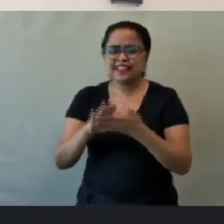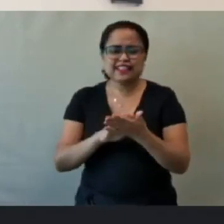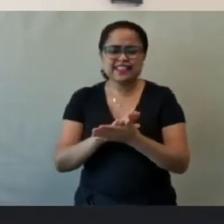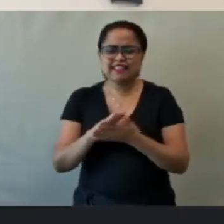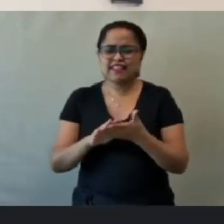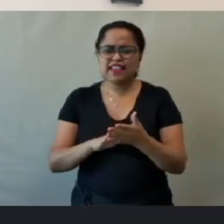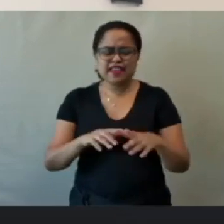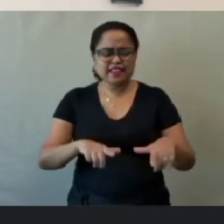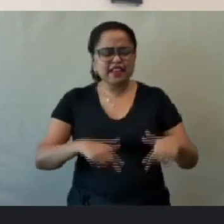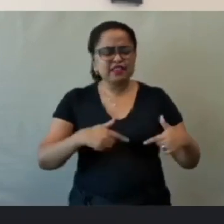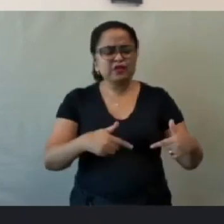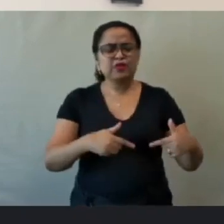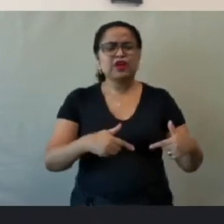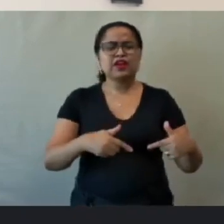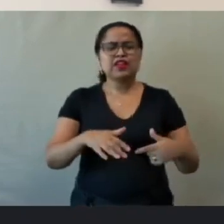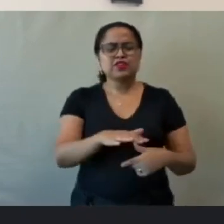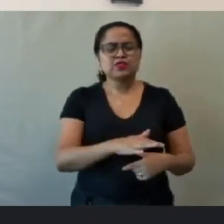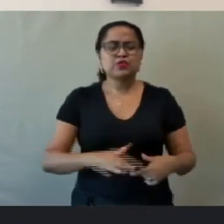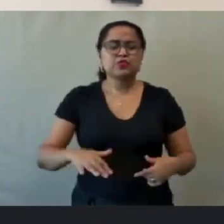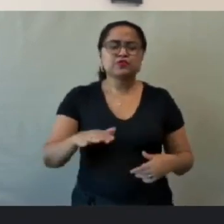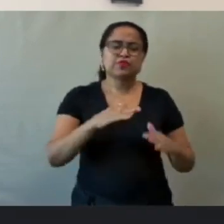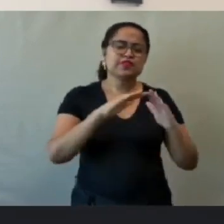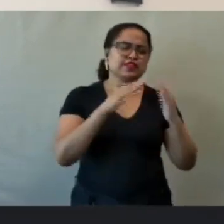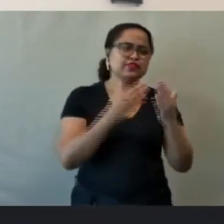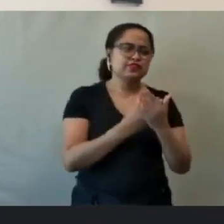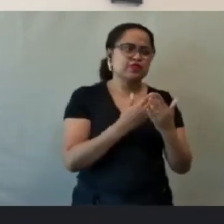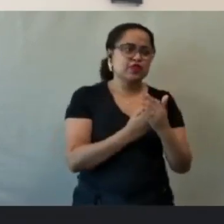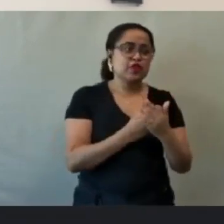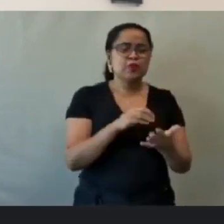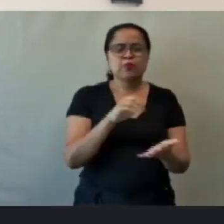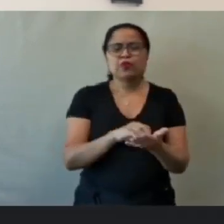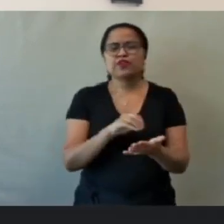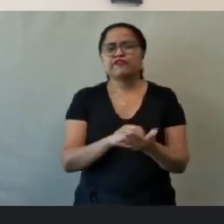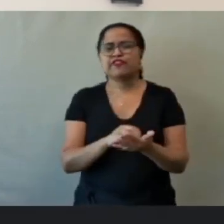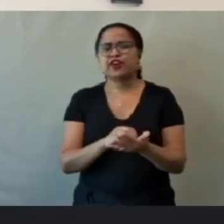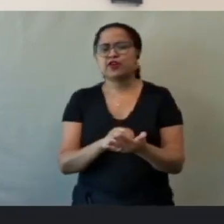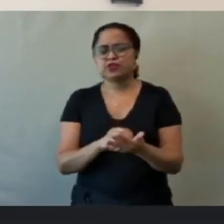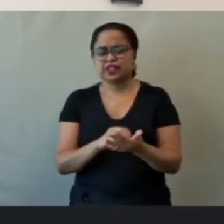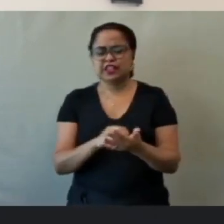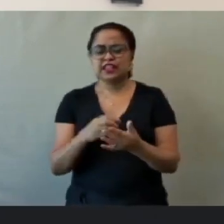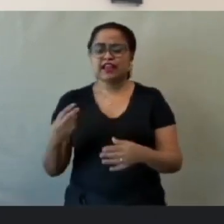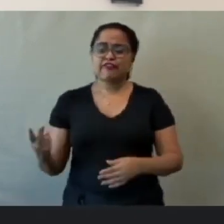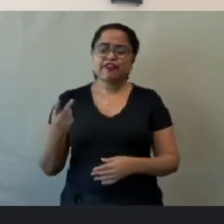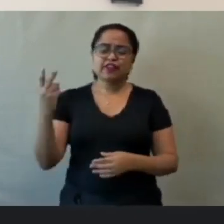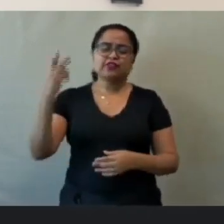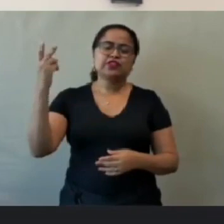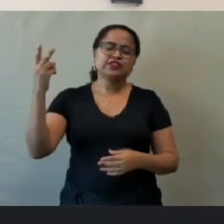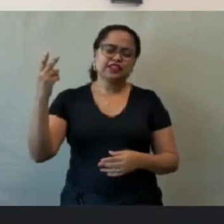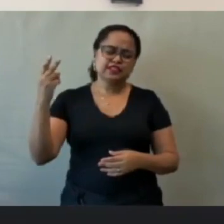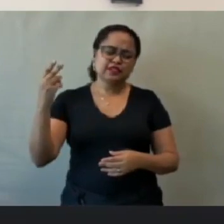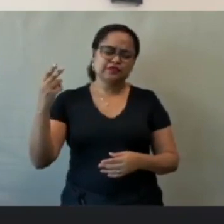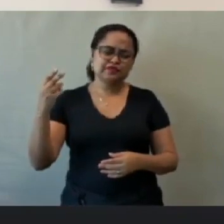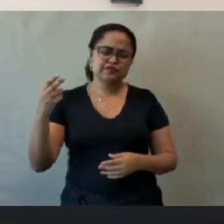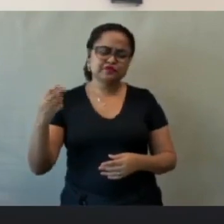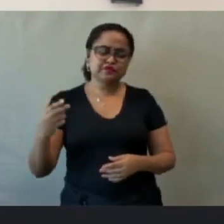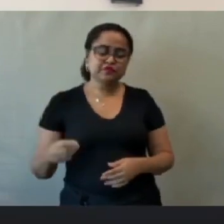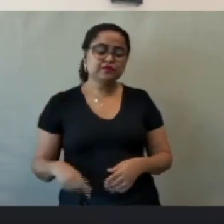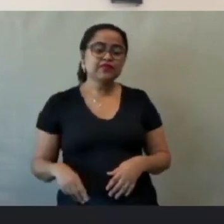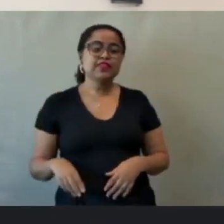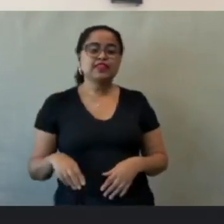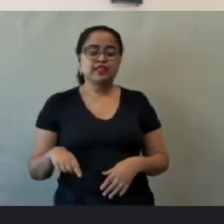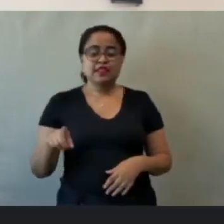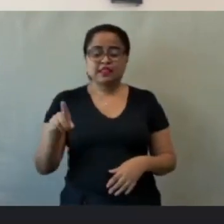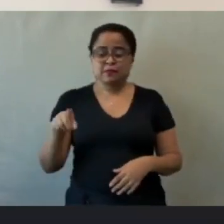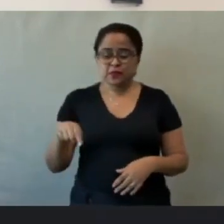escola em função da ausência dessa valorização profissional. Como a professora Marli acabou de registrar aí, ser professor, eu preciso dobrar minha jornada